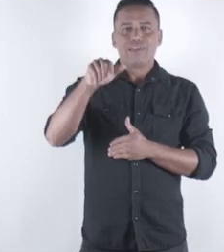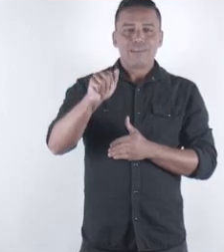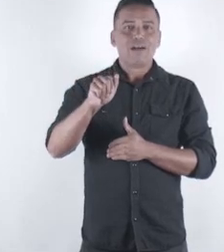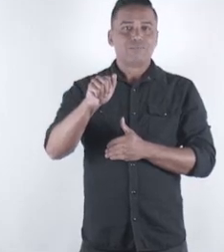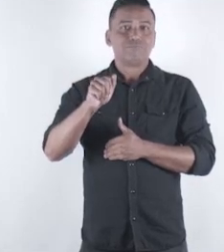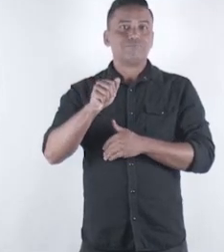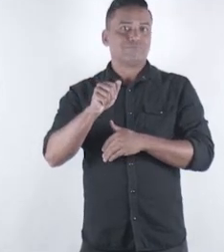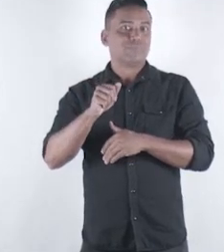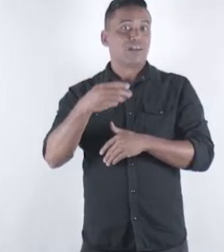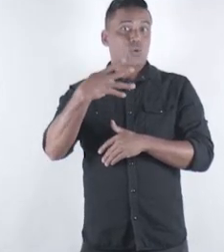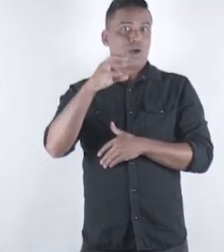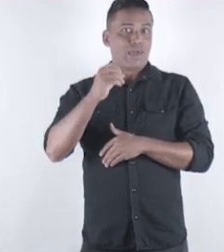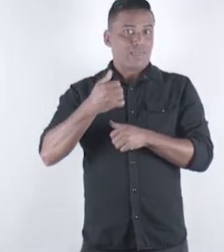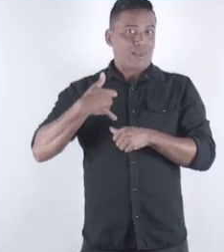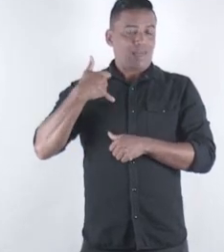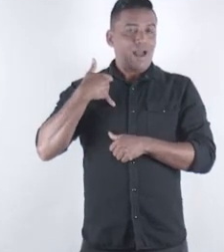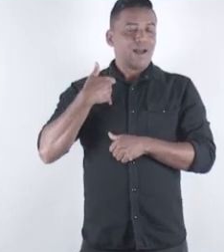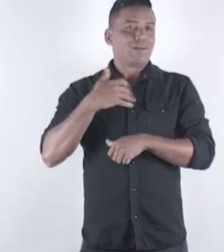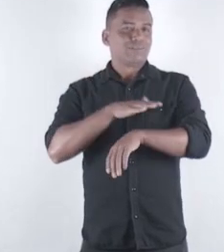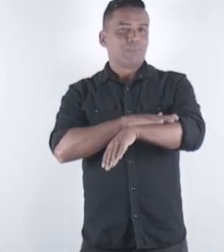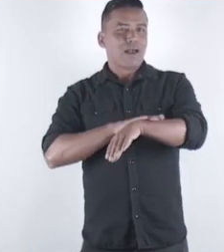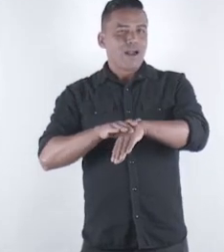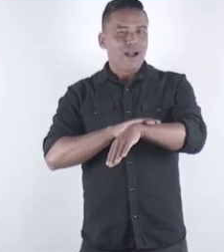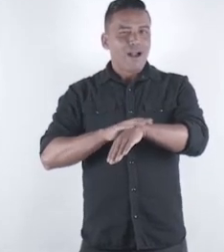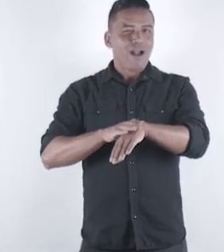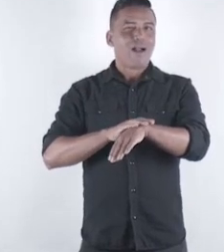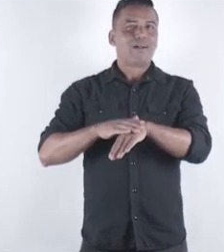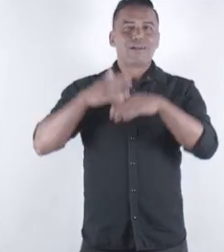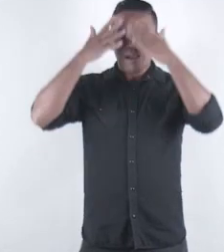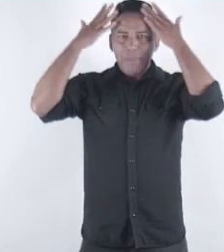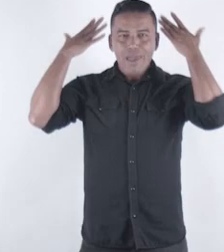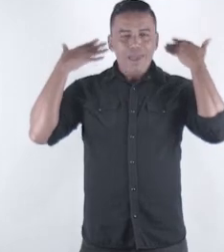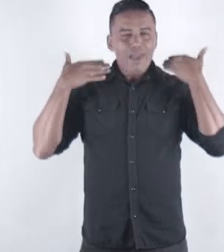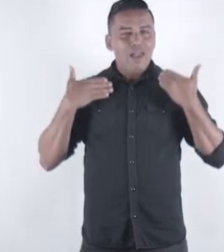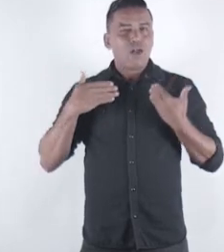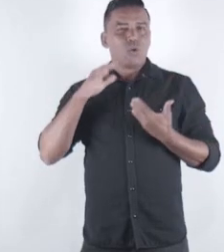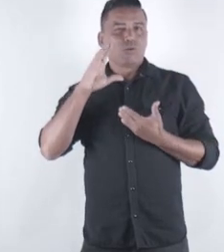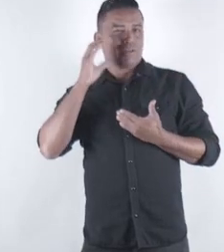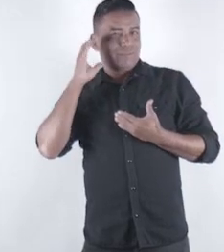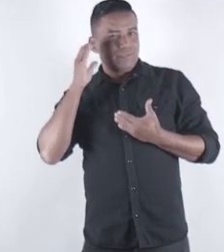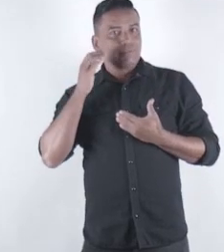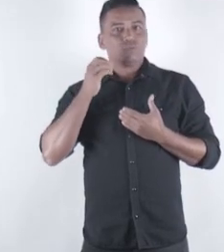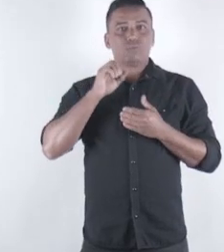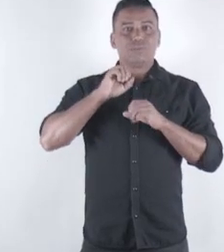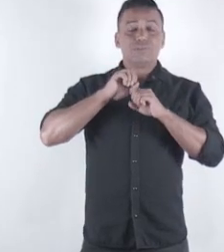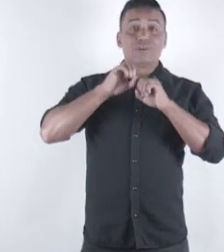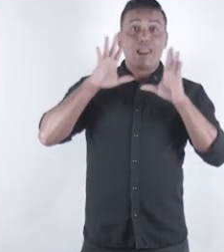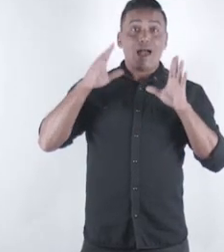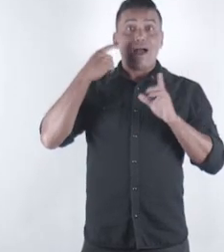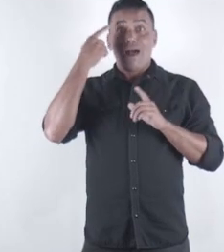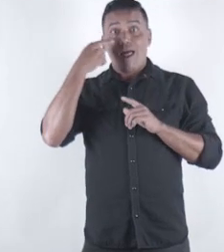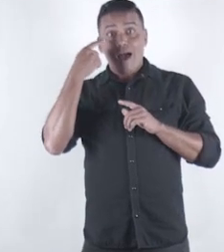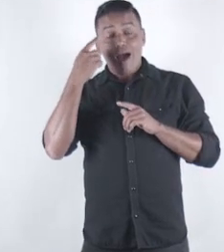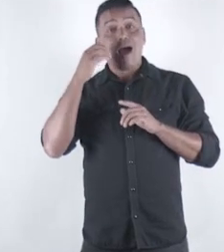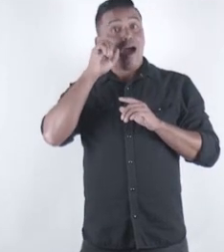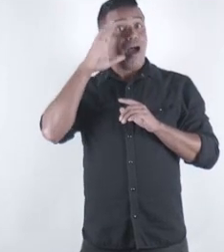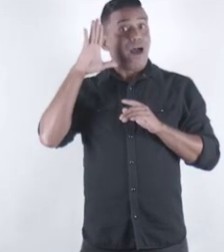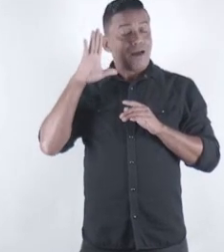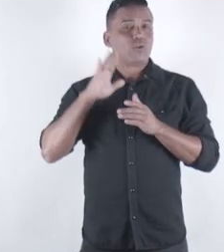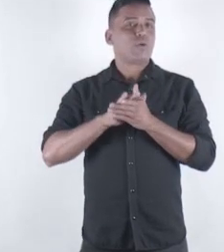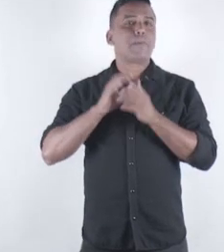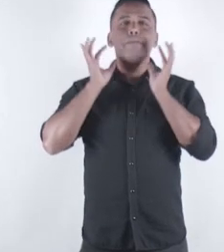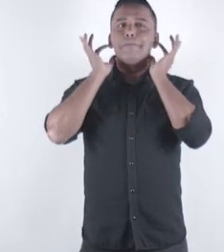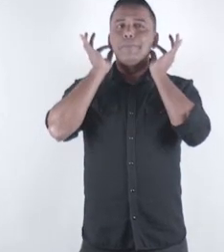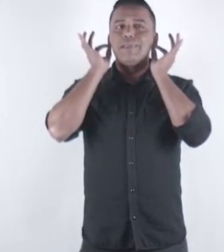anos, branca, de cabelos castanhos, longos, anelados, tenho os olhos castanhos claros, estou usando uns brincos